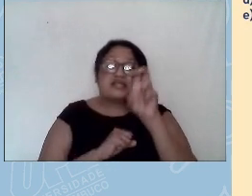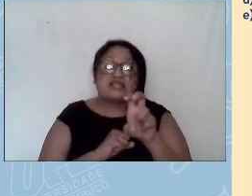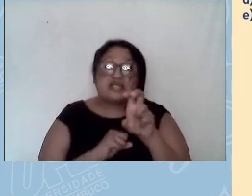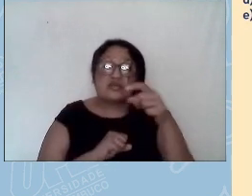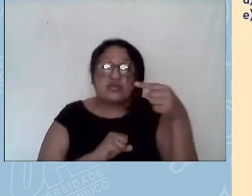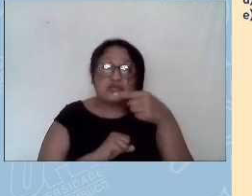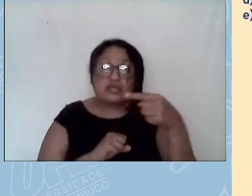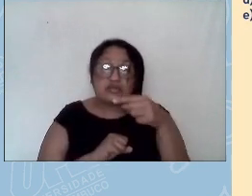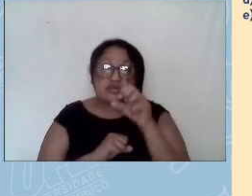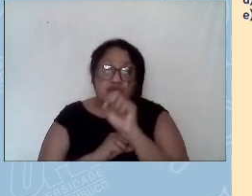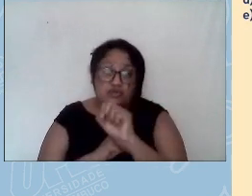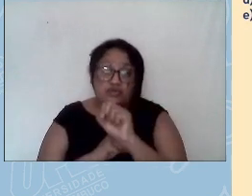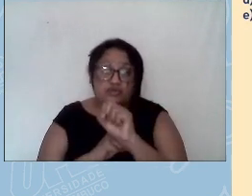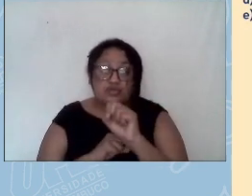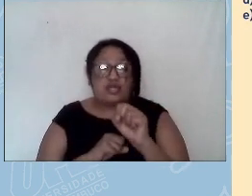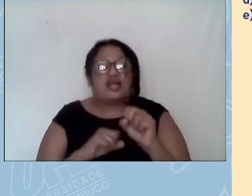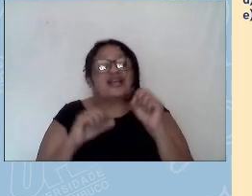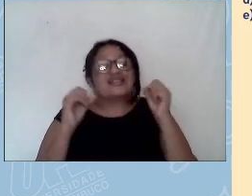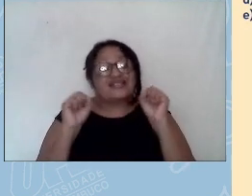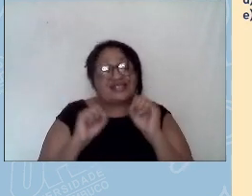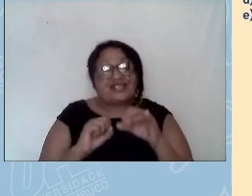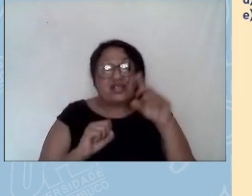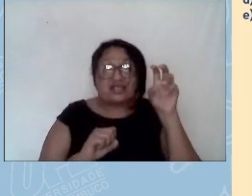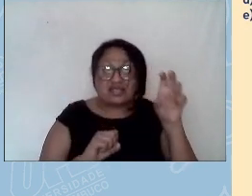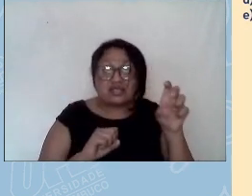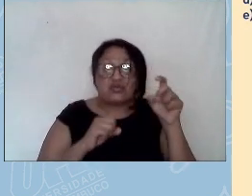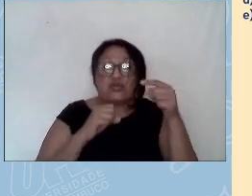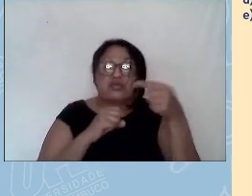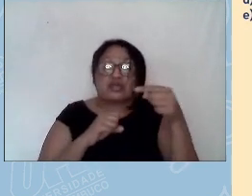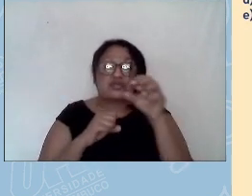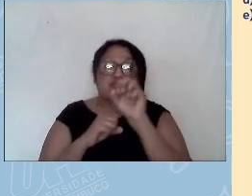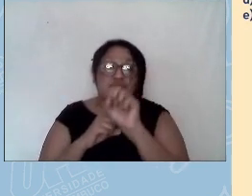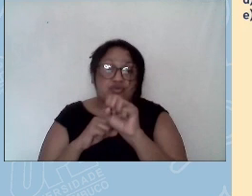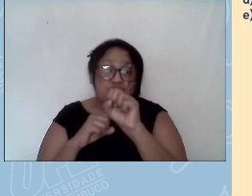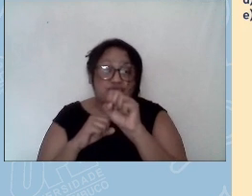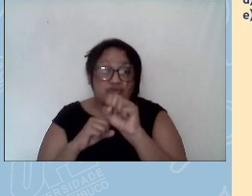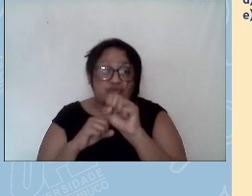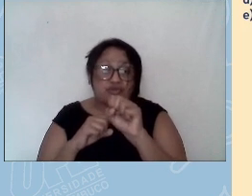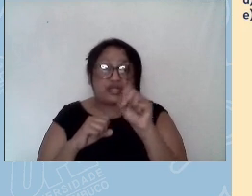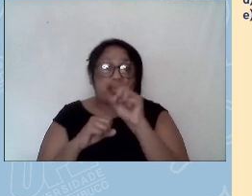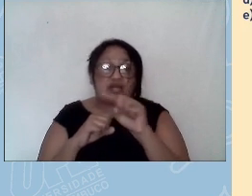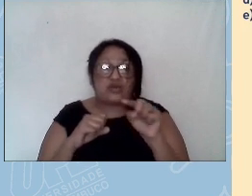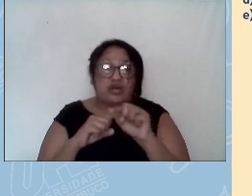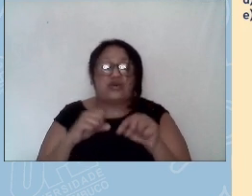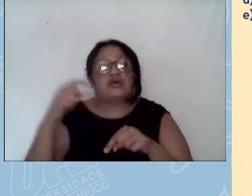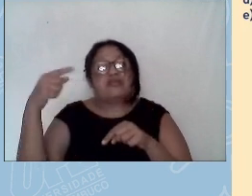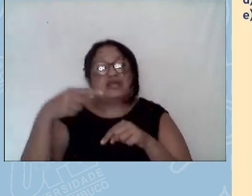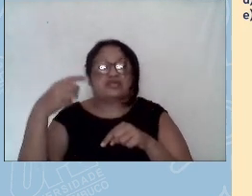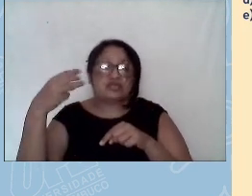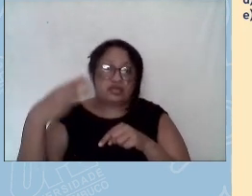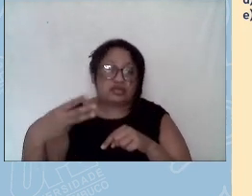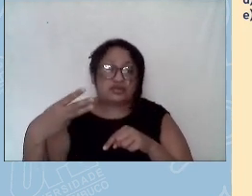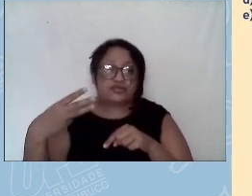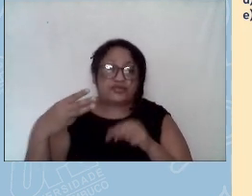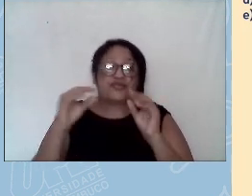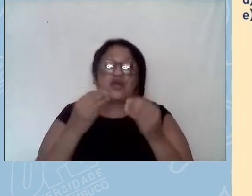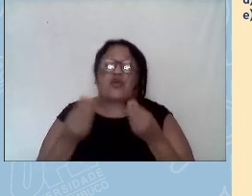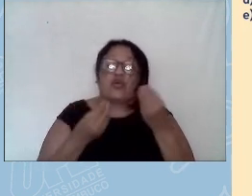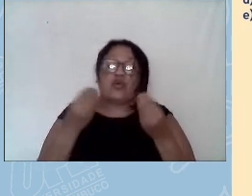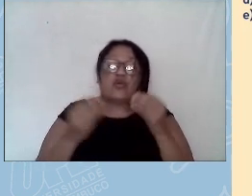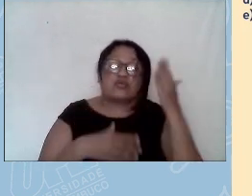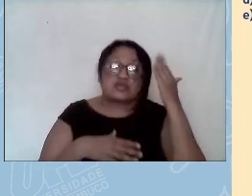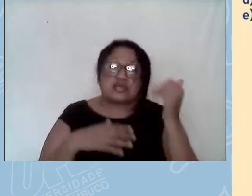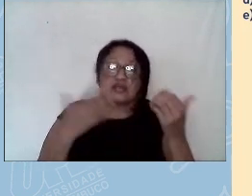se eu faço 5 menos 8 eu vou obter a diferença e a diferença aqui é menos 3 como sabemos